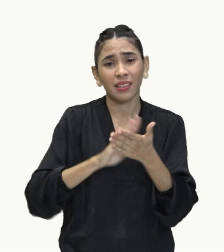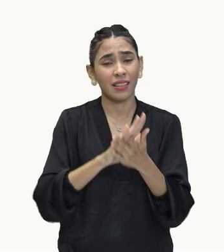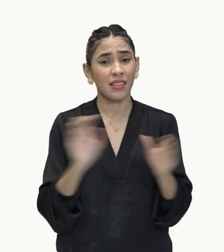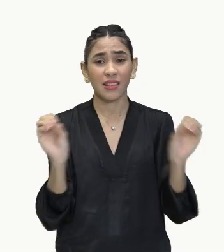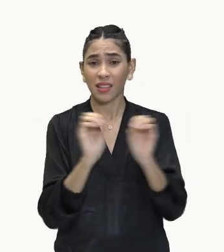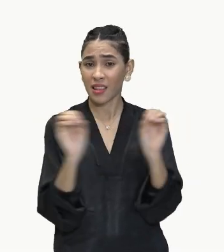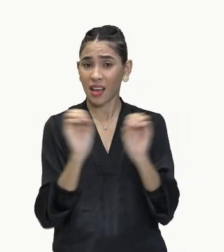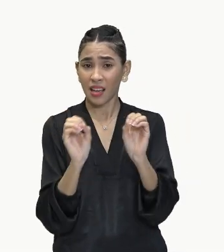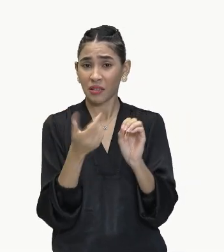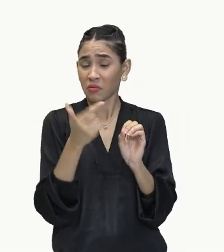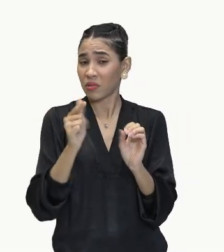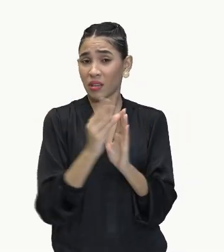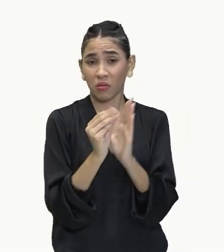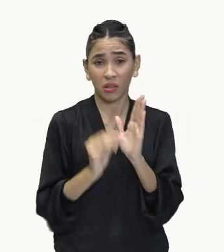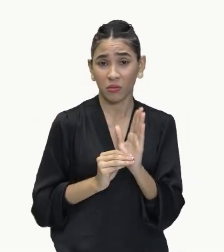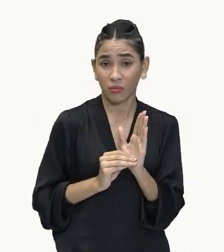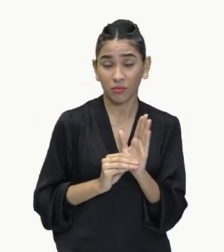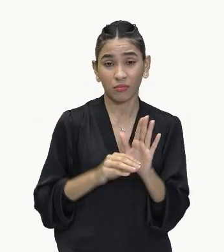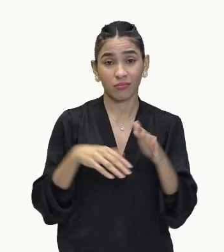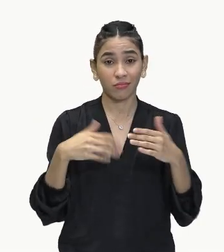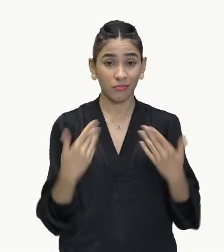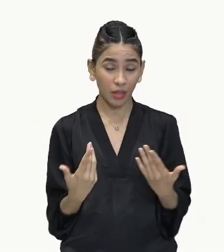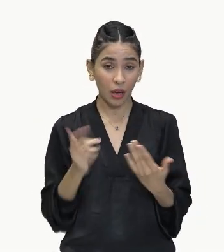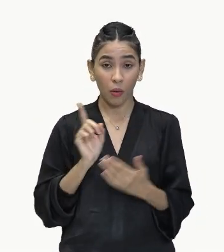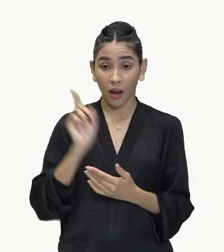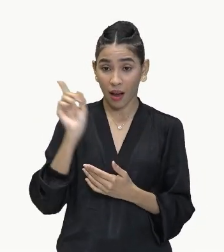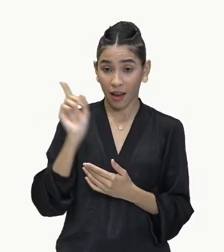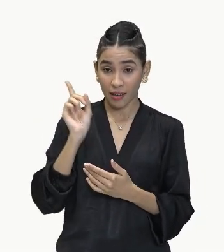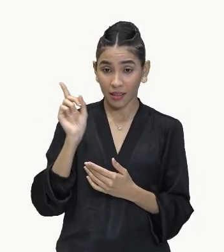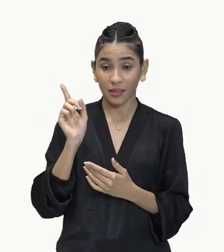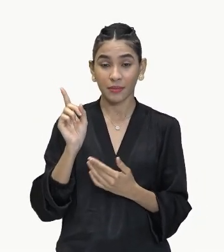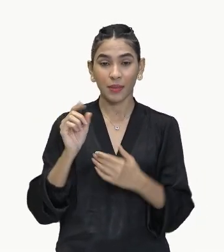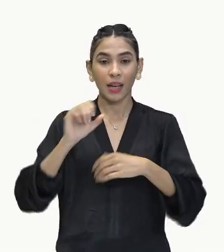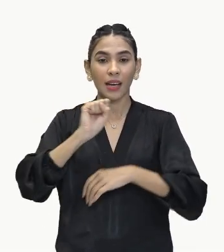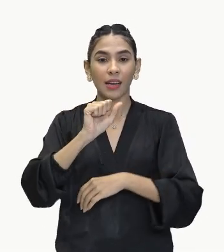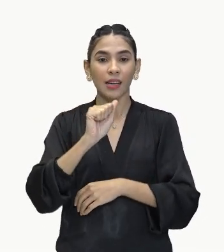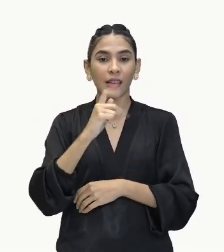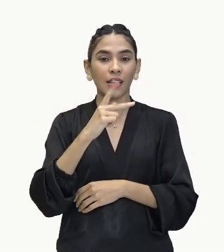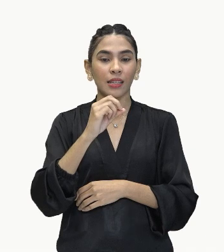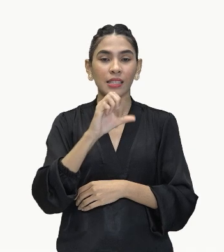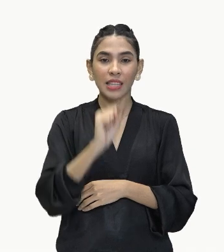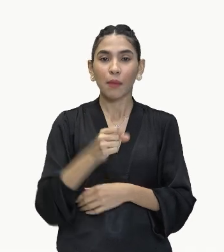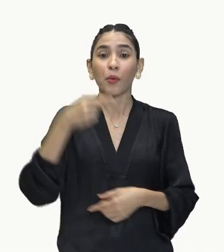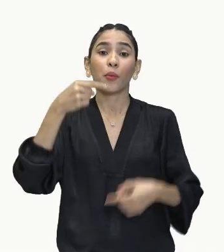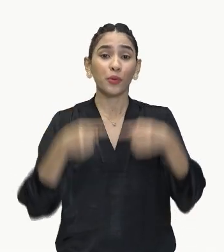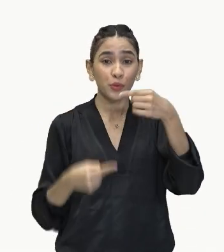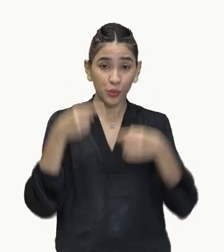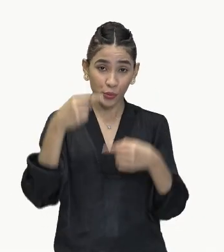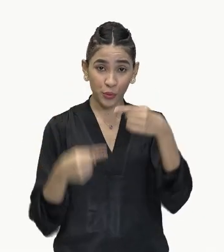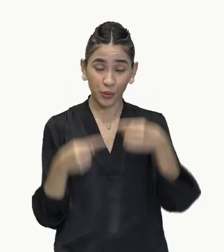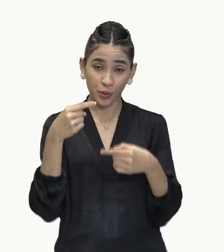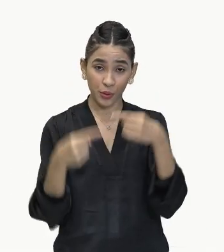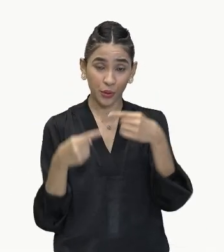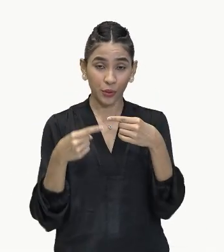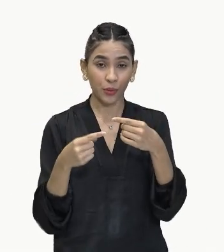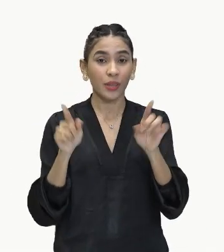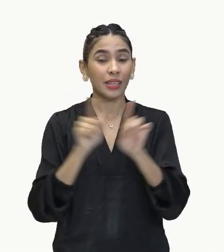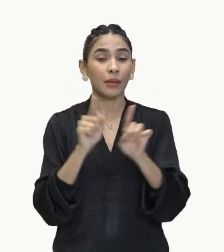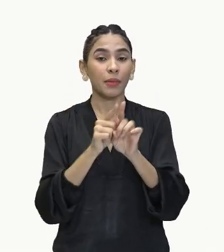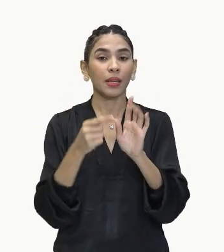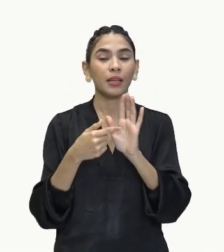tem conteúdo. E era isso neste poema que os sapos estão discutindo entre si e